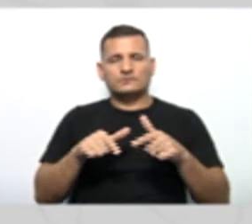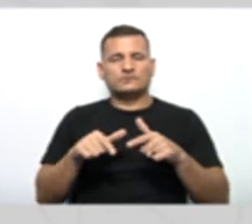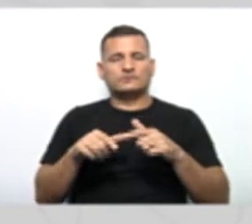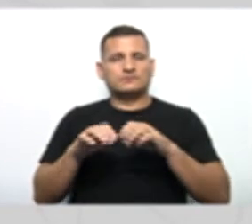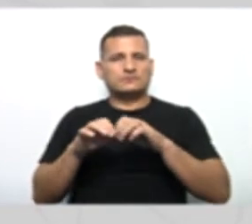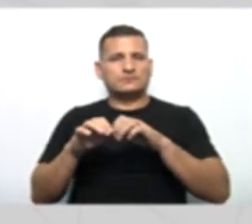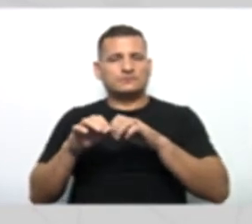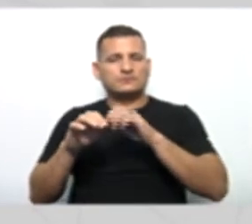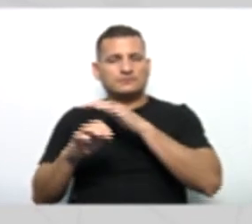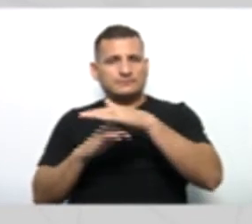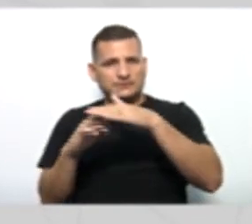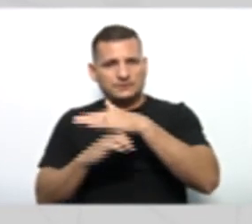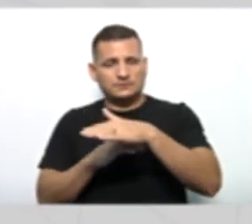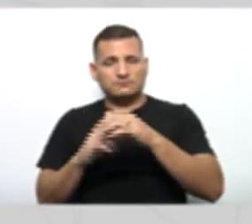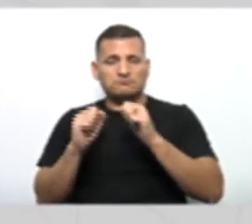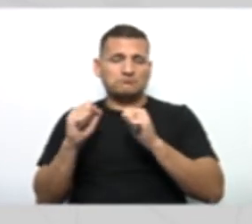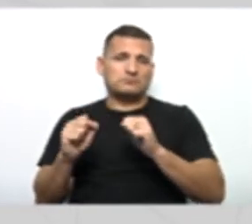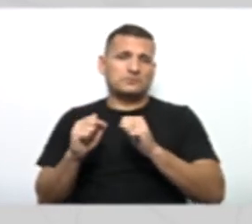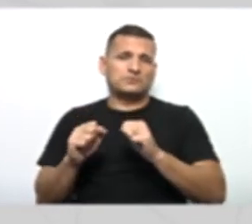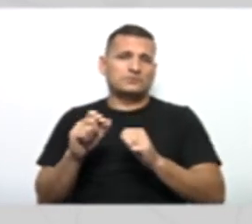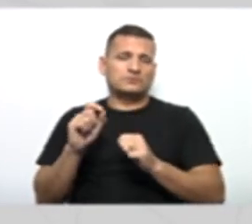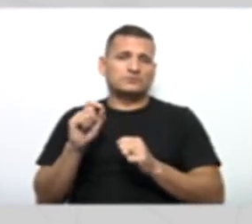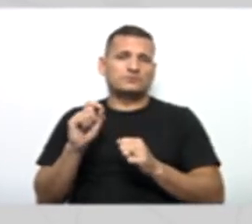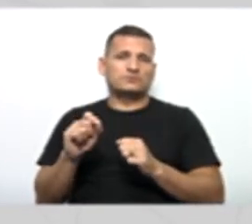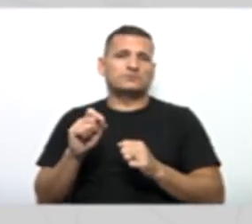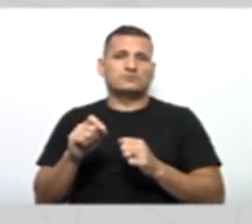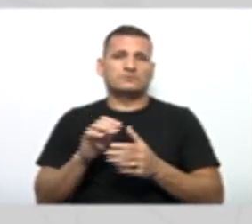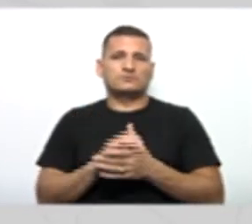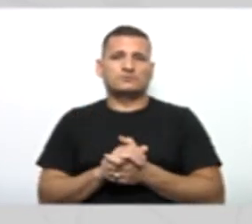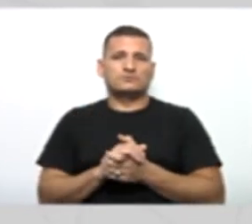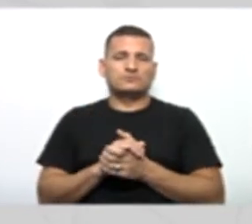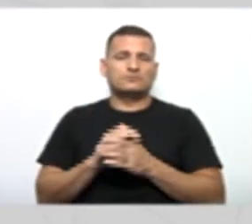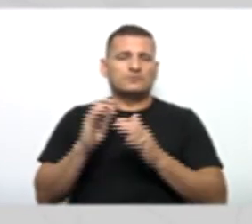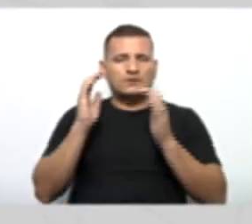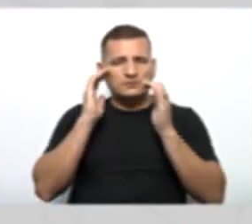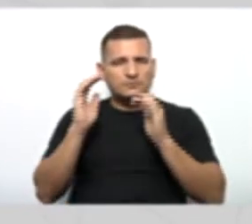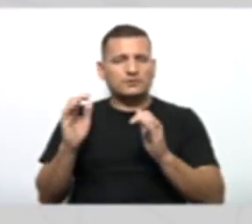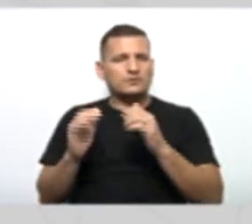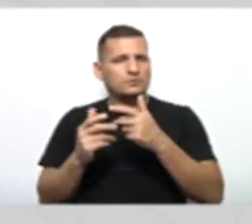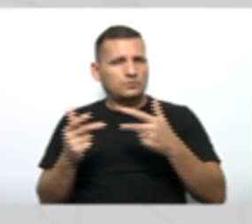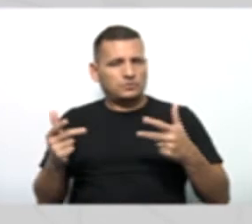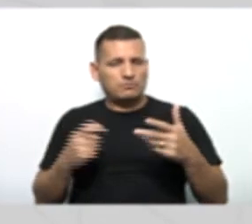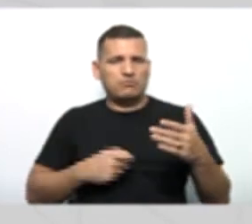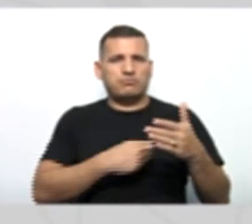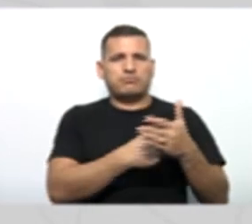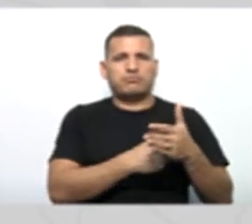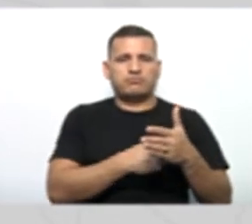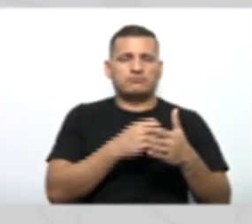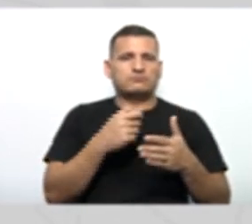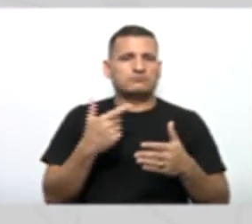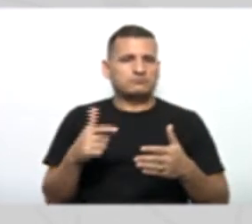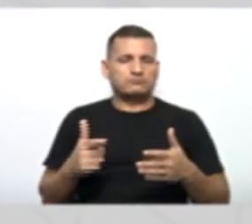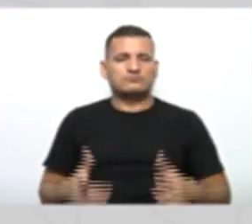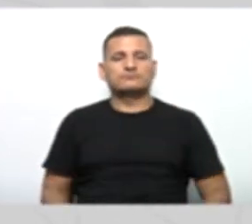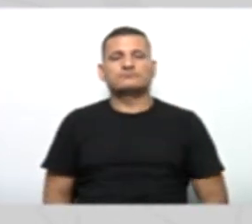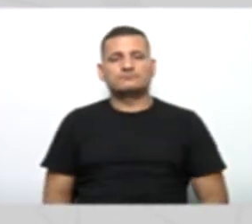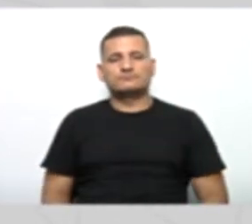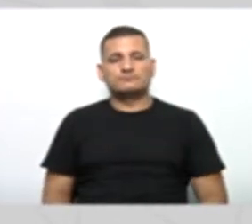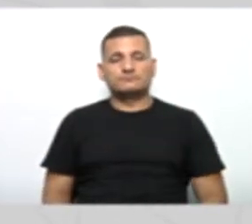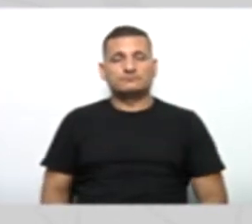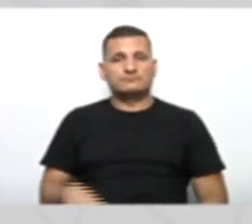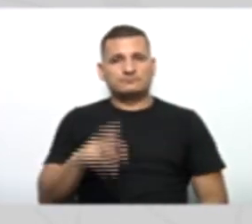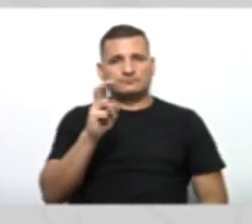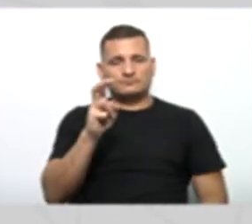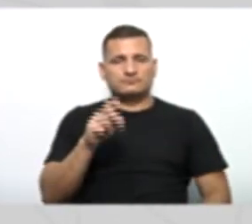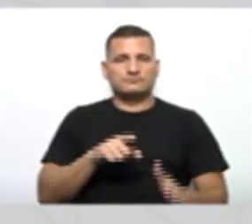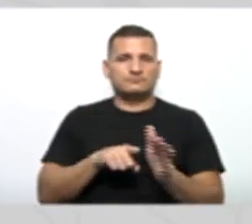instituição possam interromper o fluxo de desrespeito esse fluxo de intolerância vamos à questão